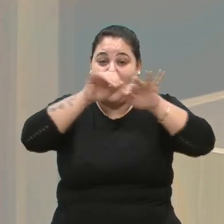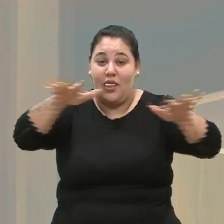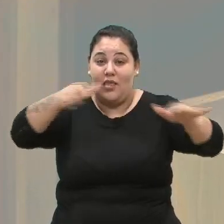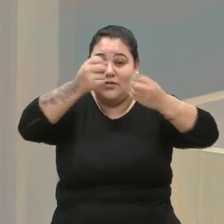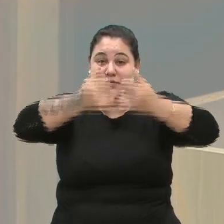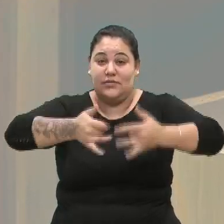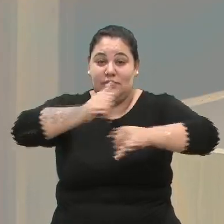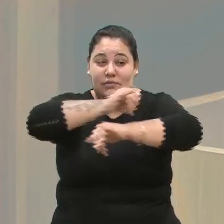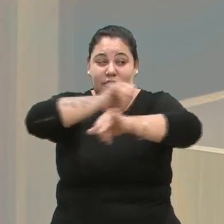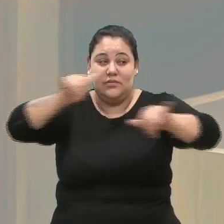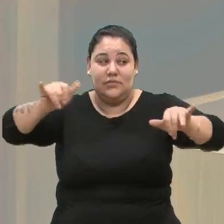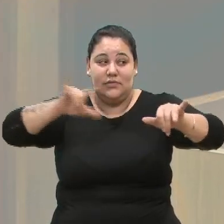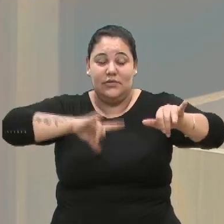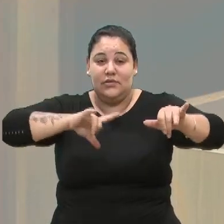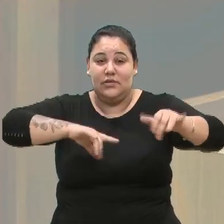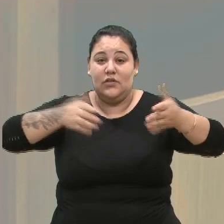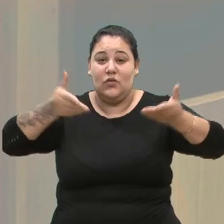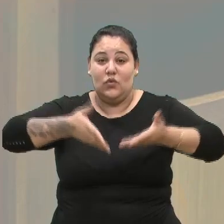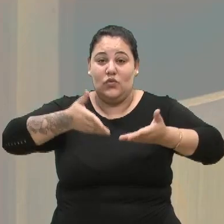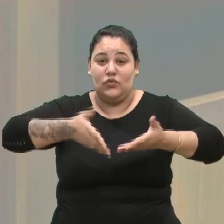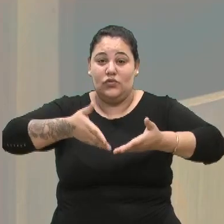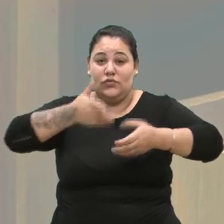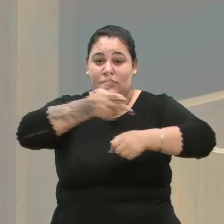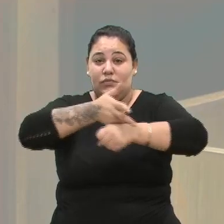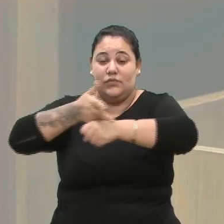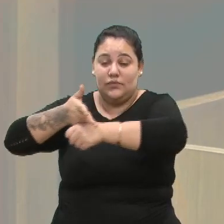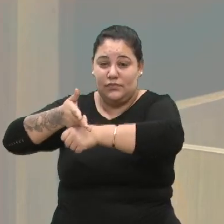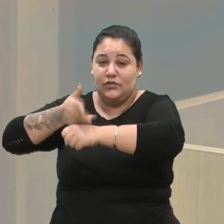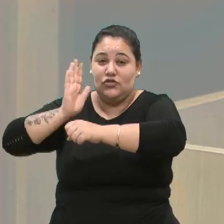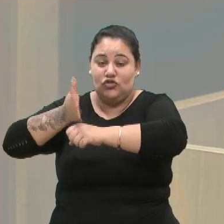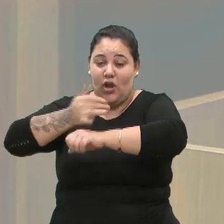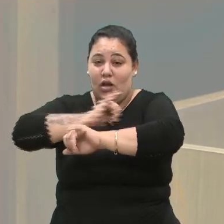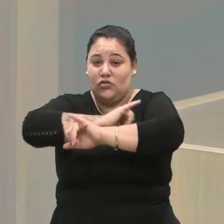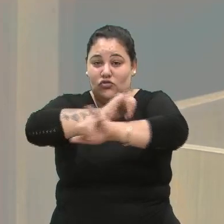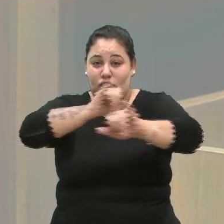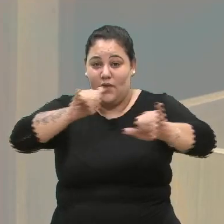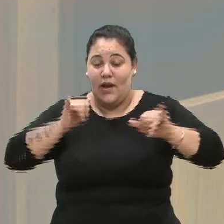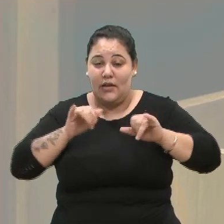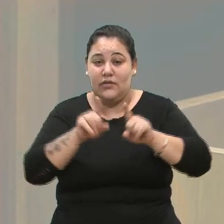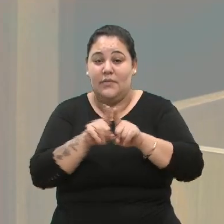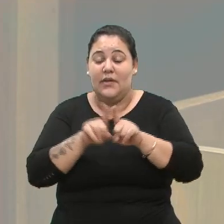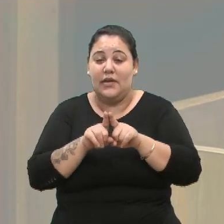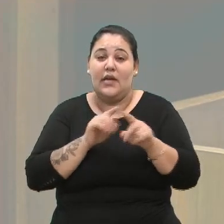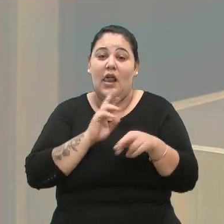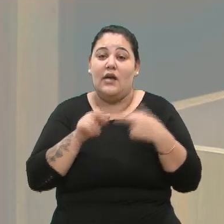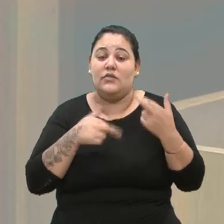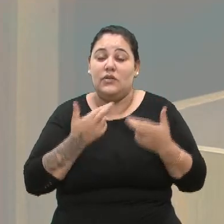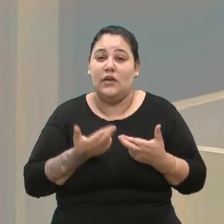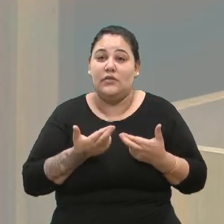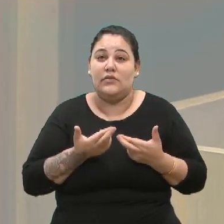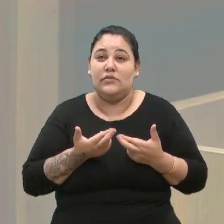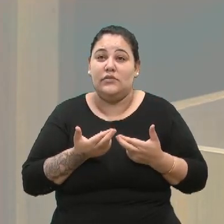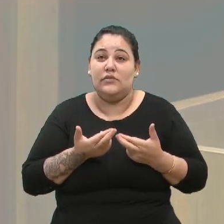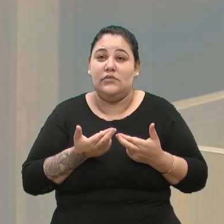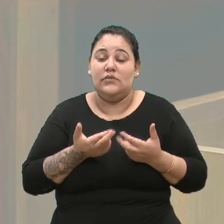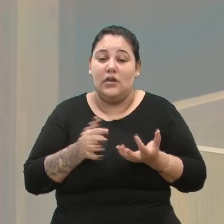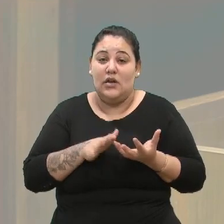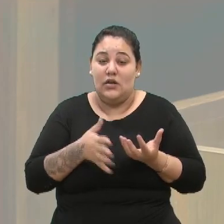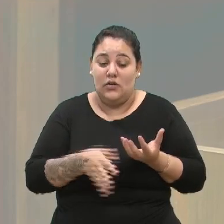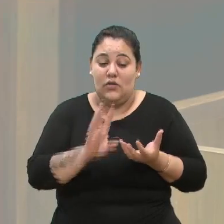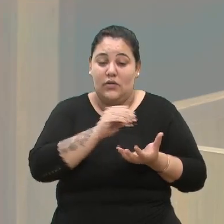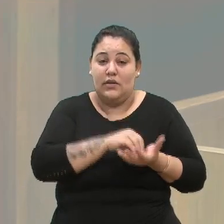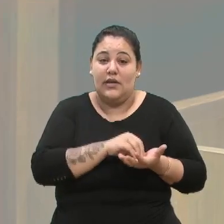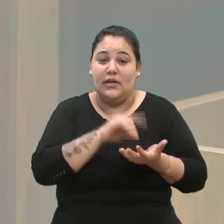sai hoje na imprensa, né, foi divulgado aí a questão da Codeca tem